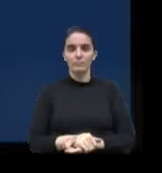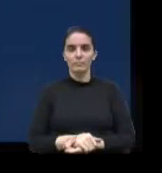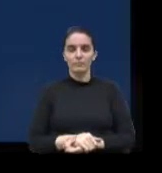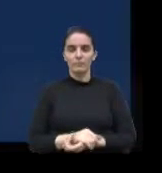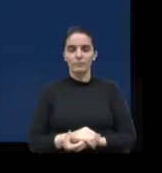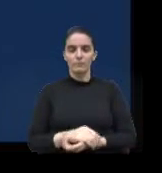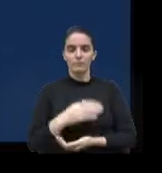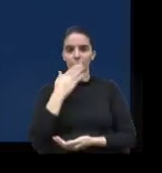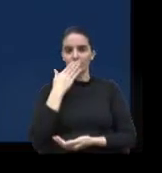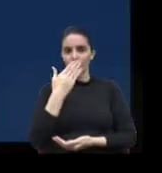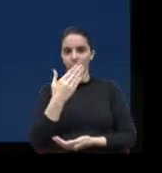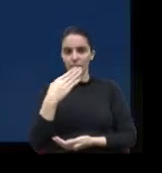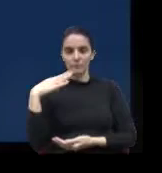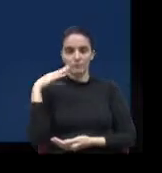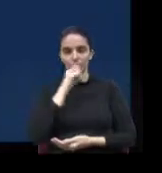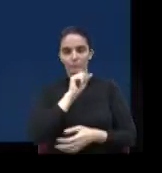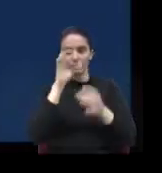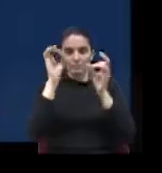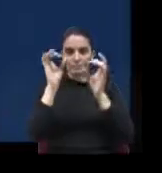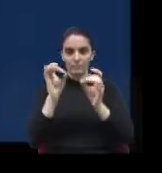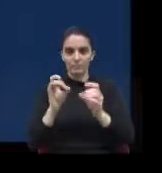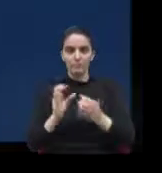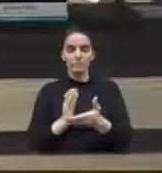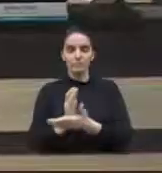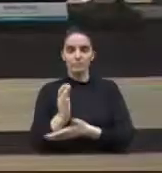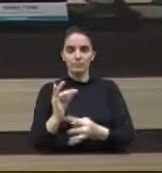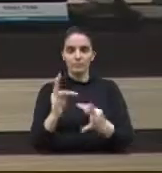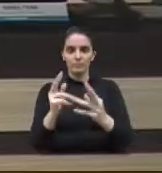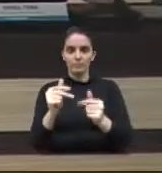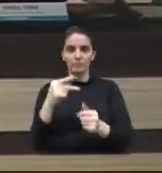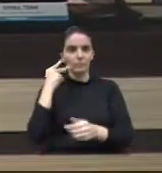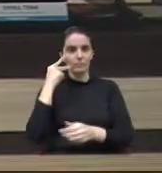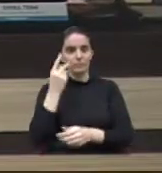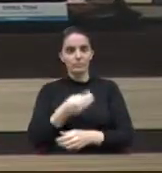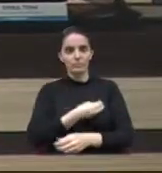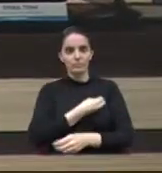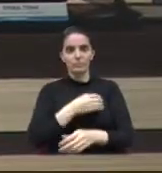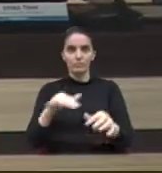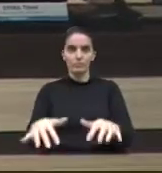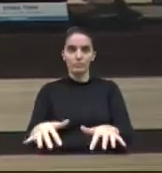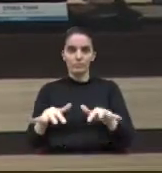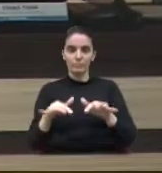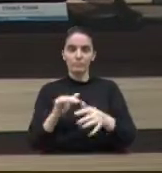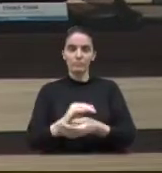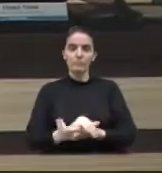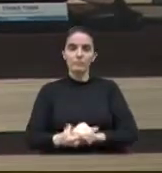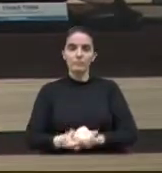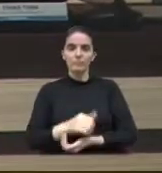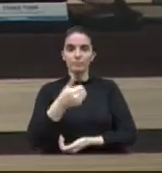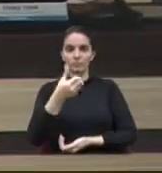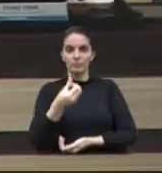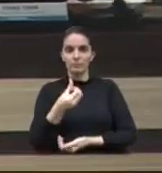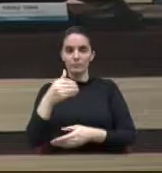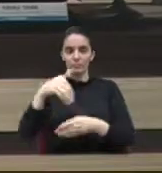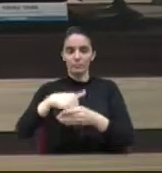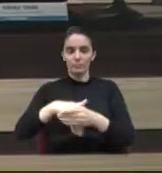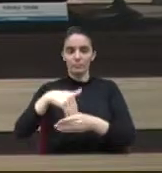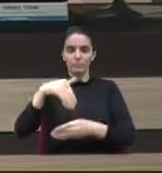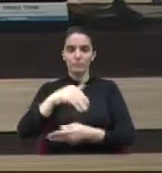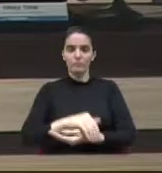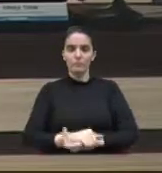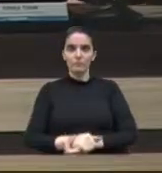O requerimento de urgência especial foi aprovado por todos os vereadores presentes no plenário, 16 votos.